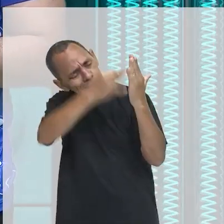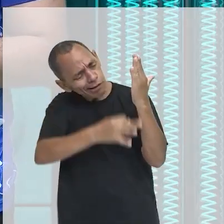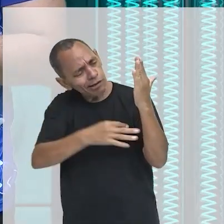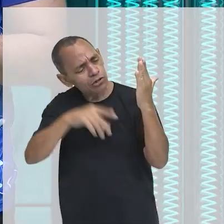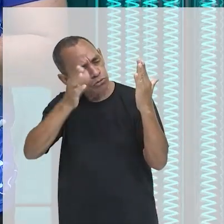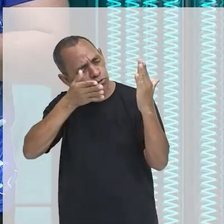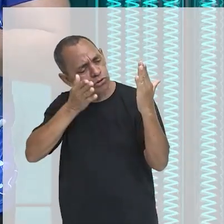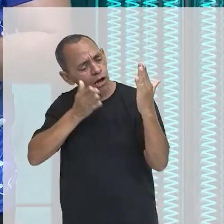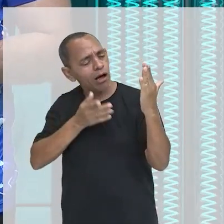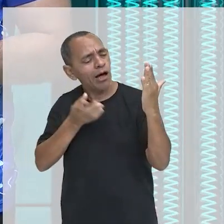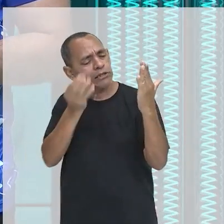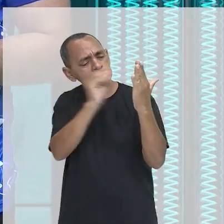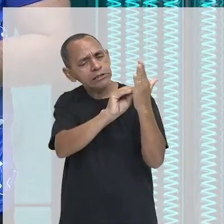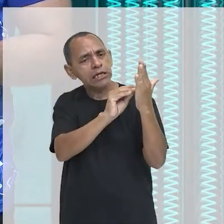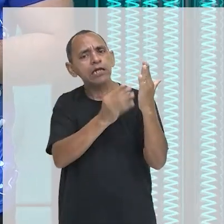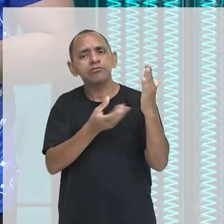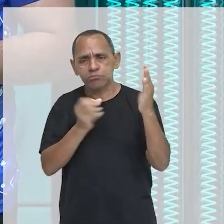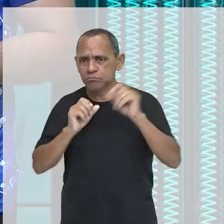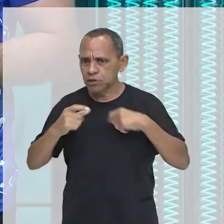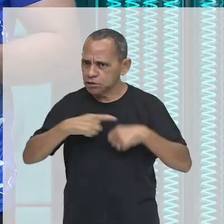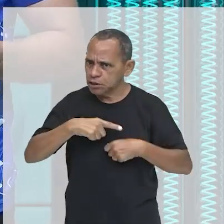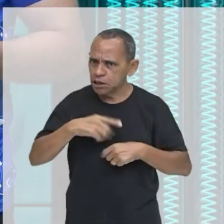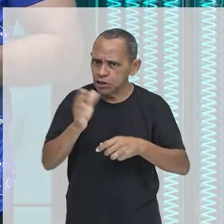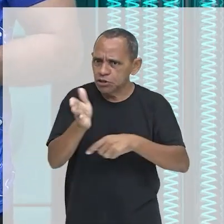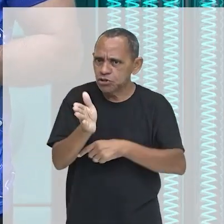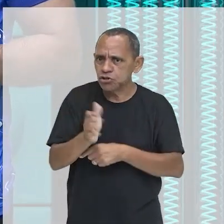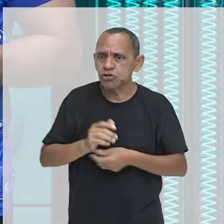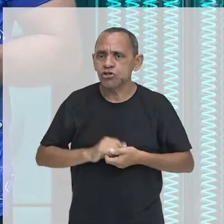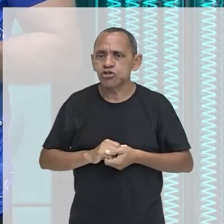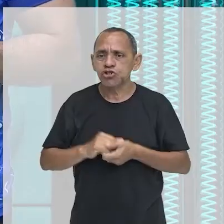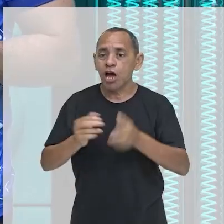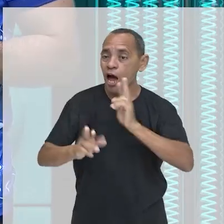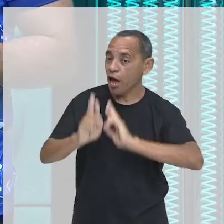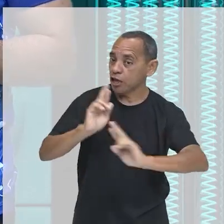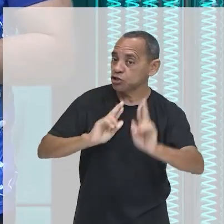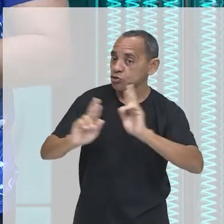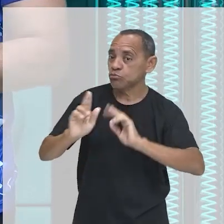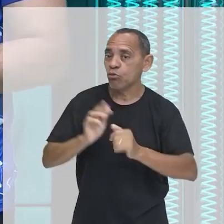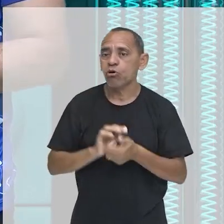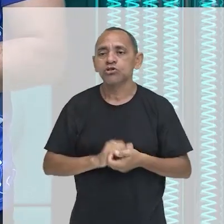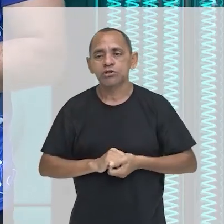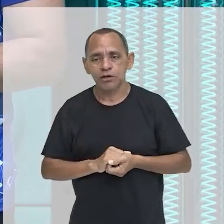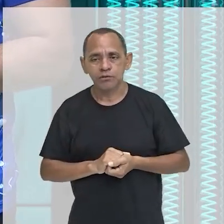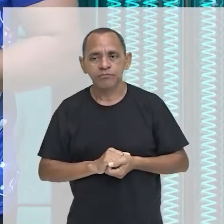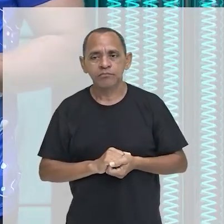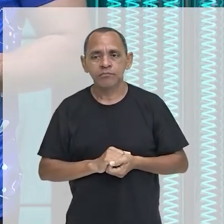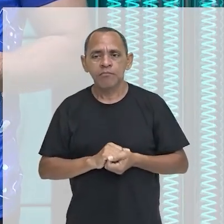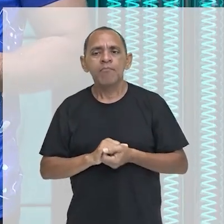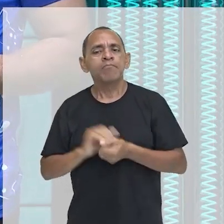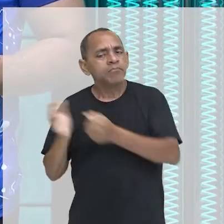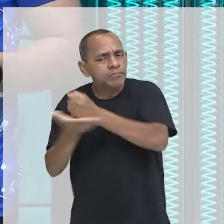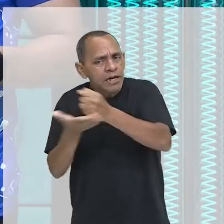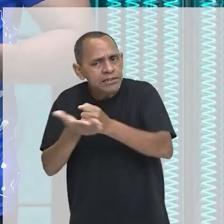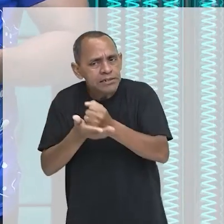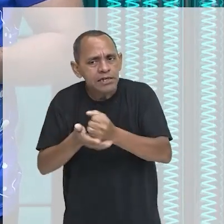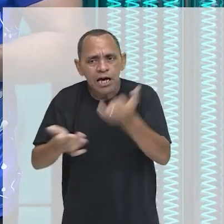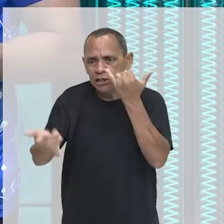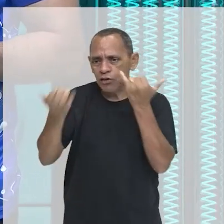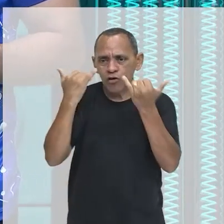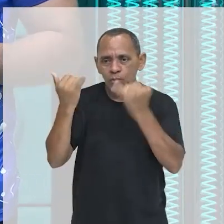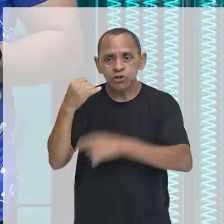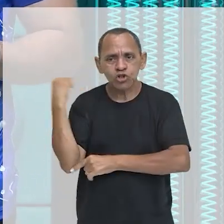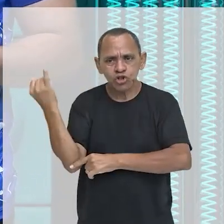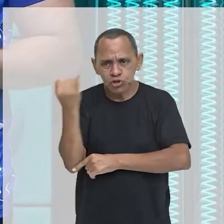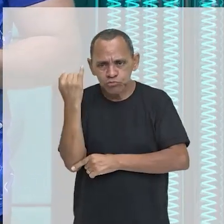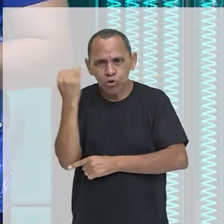texto algo que assegure, né, que dê essa confirmação ali ao longo do texto, tá bom? E por